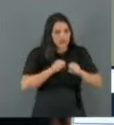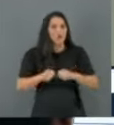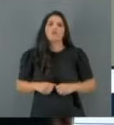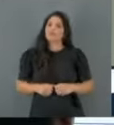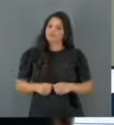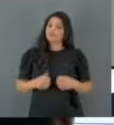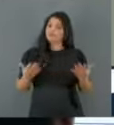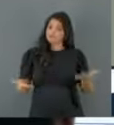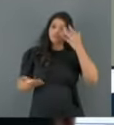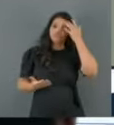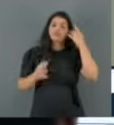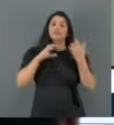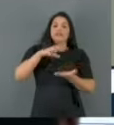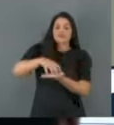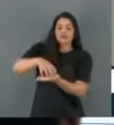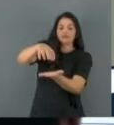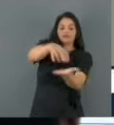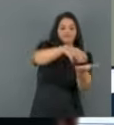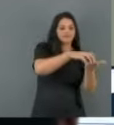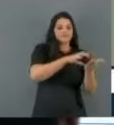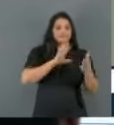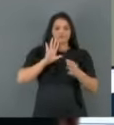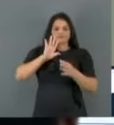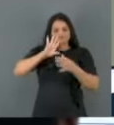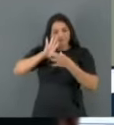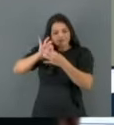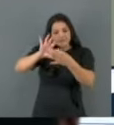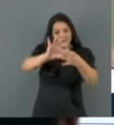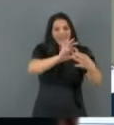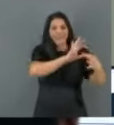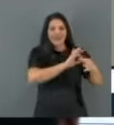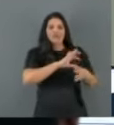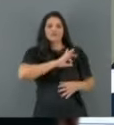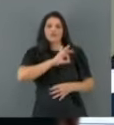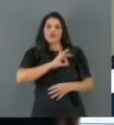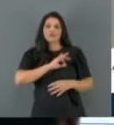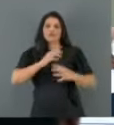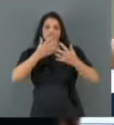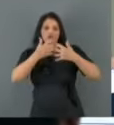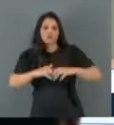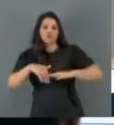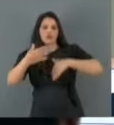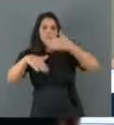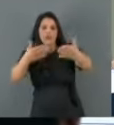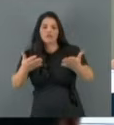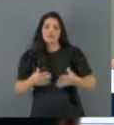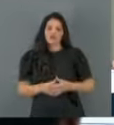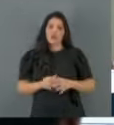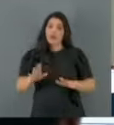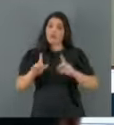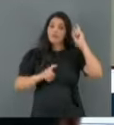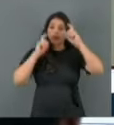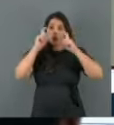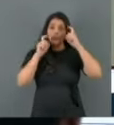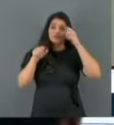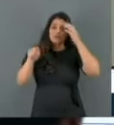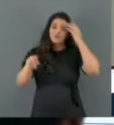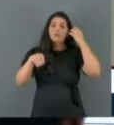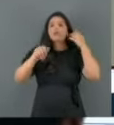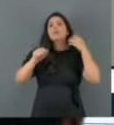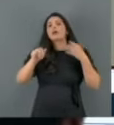Com relação aos centros integrados, nós temos vários centros integrados em funcionamento. Essa é uma preocupação do nosso doutor